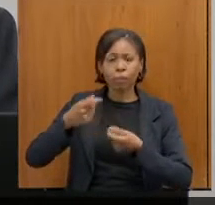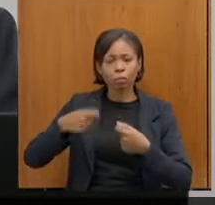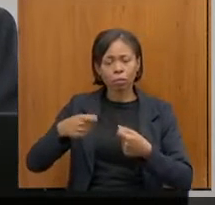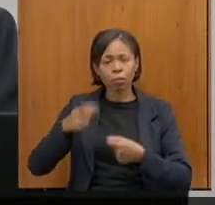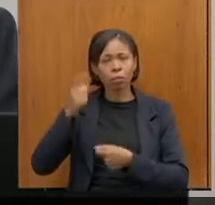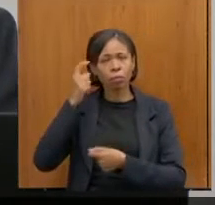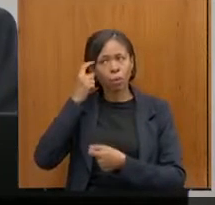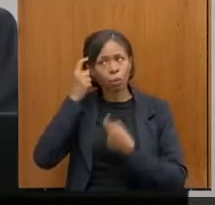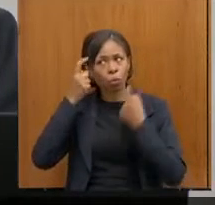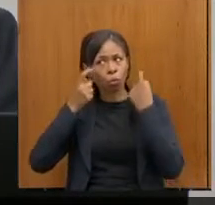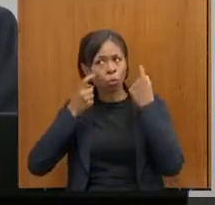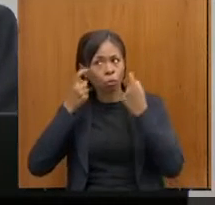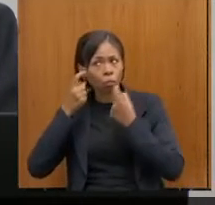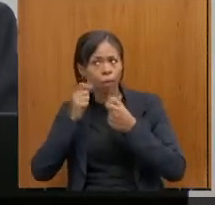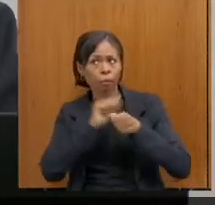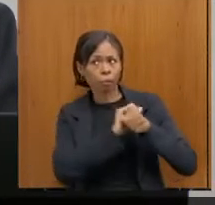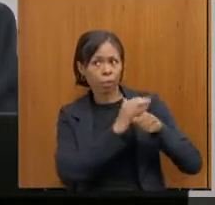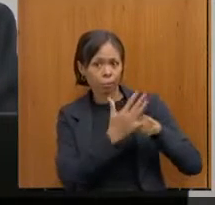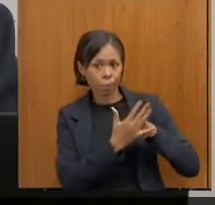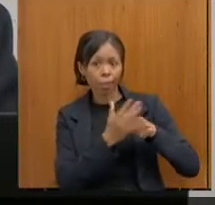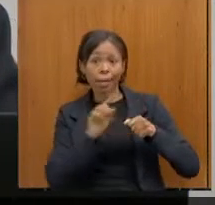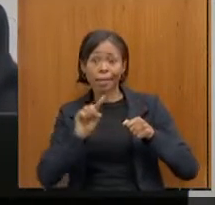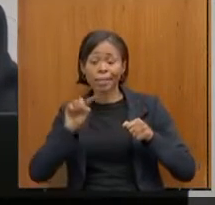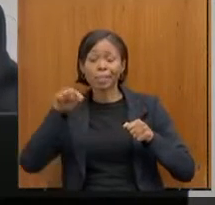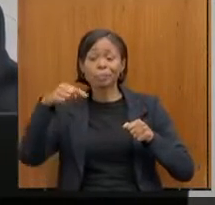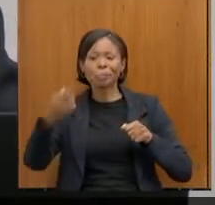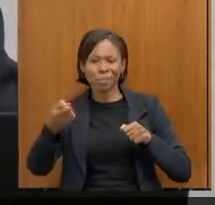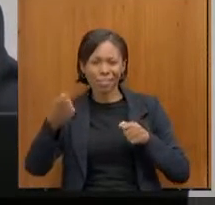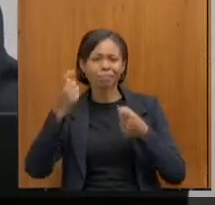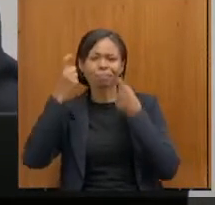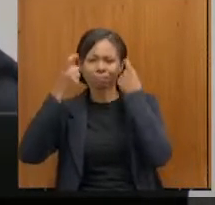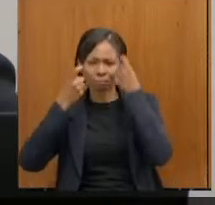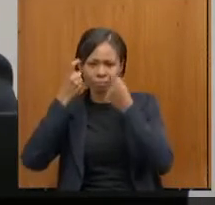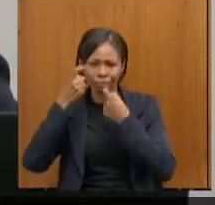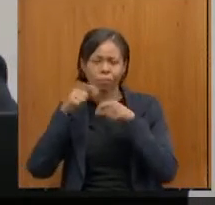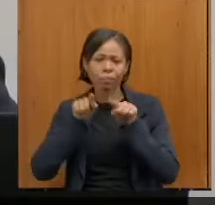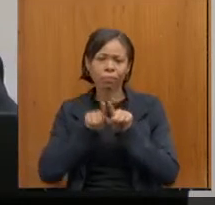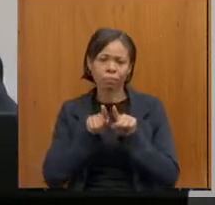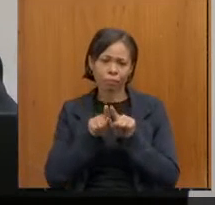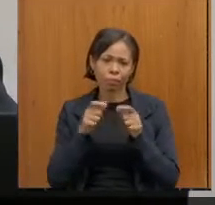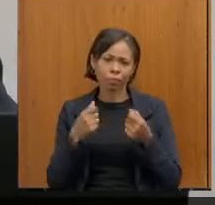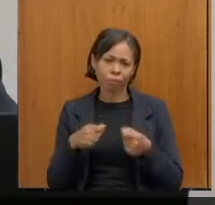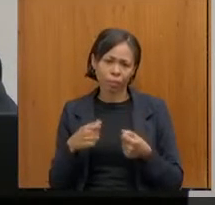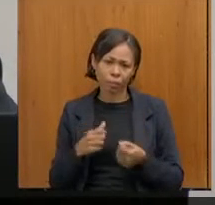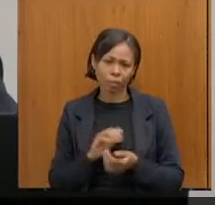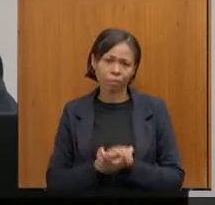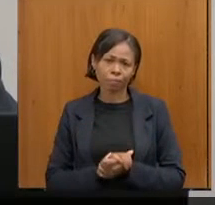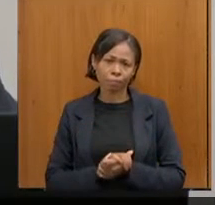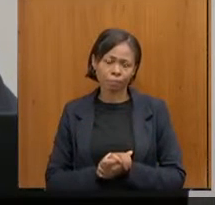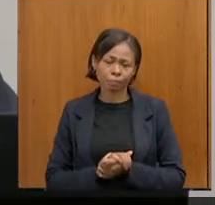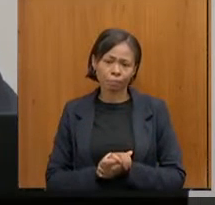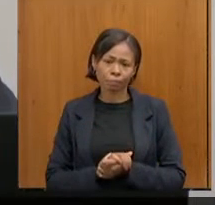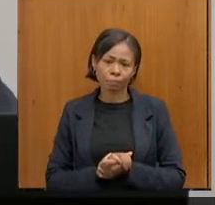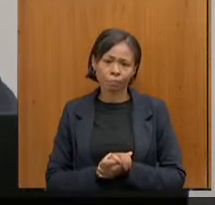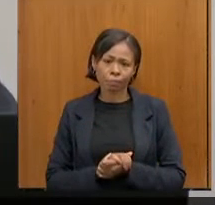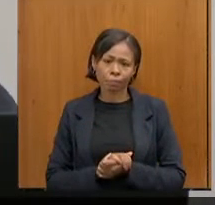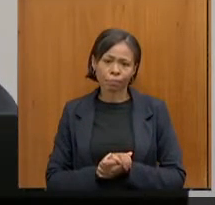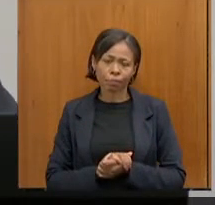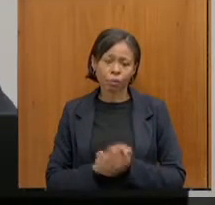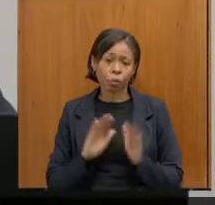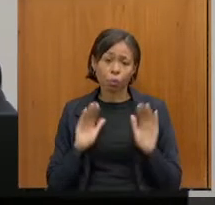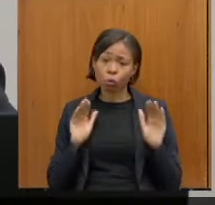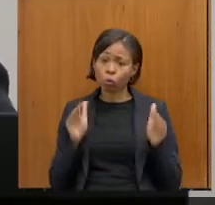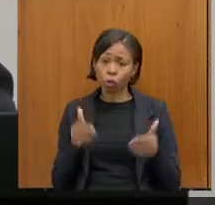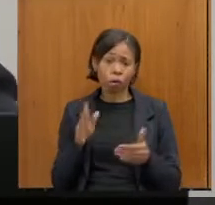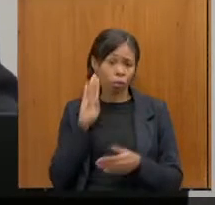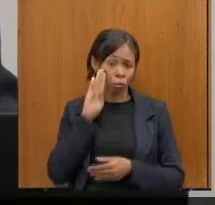pandemia mas com tosse pandemia também e eu acho que o foco maior no dia seguinte após o fim dessa